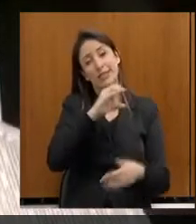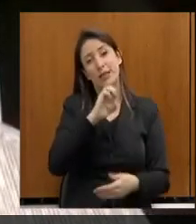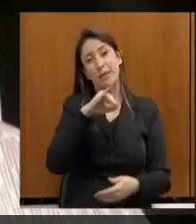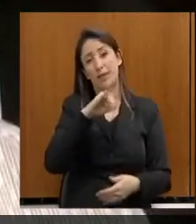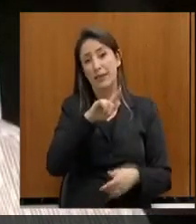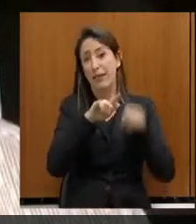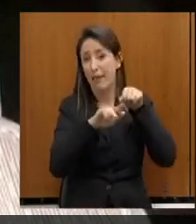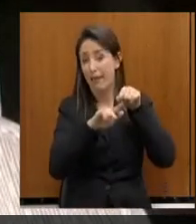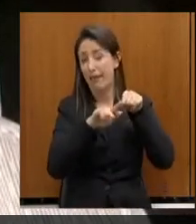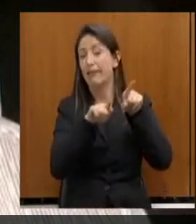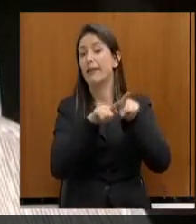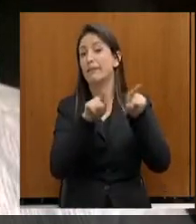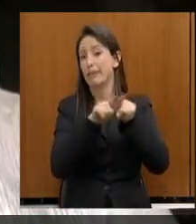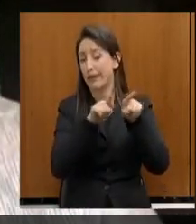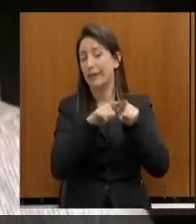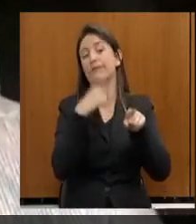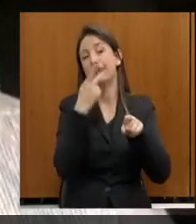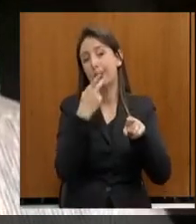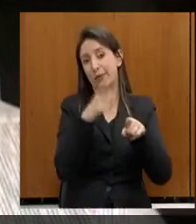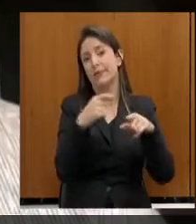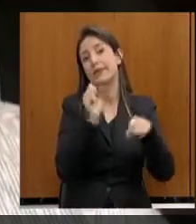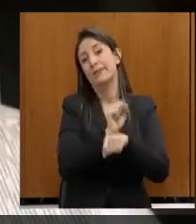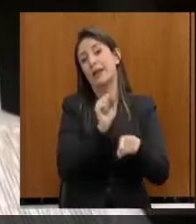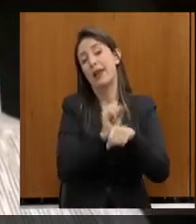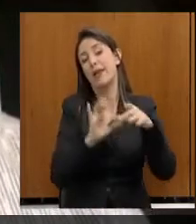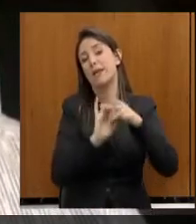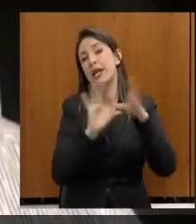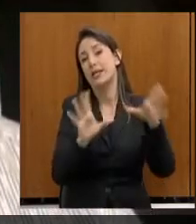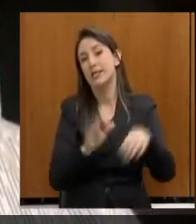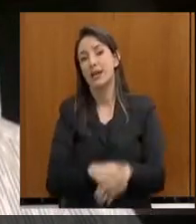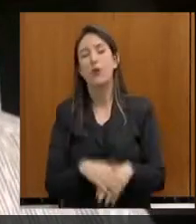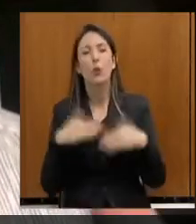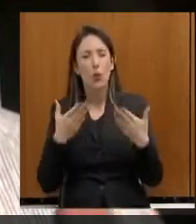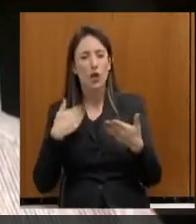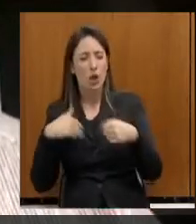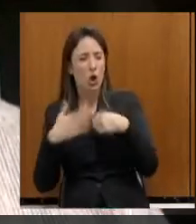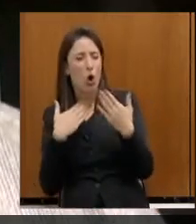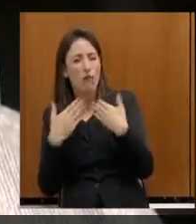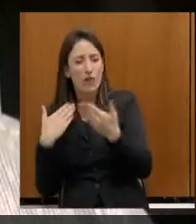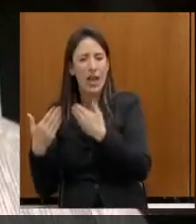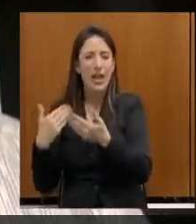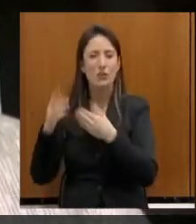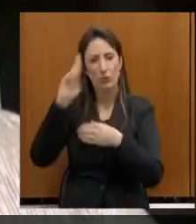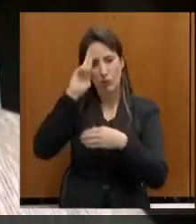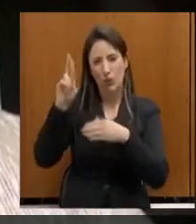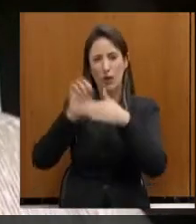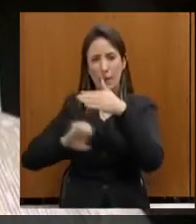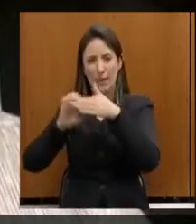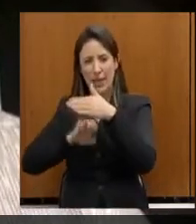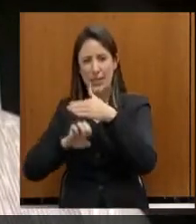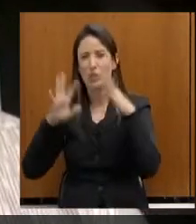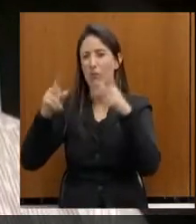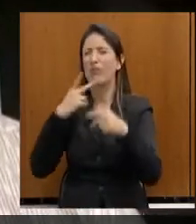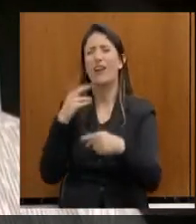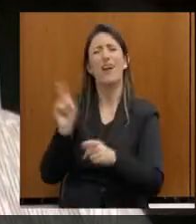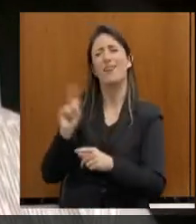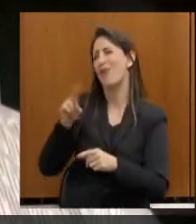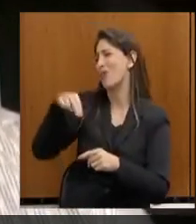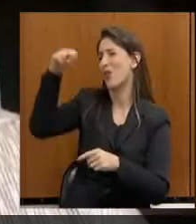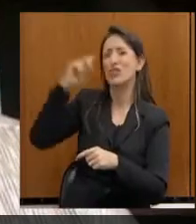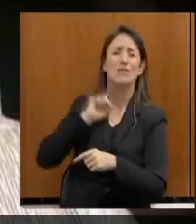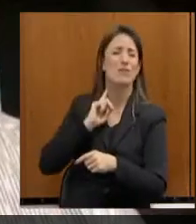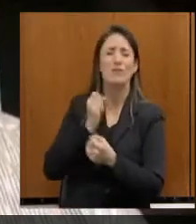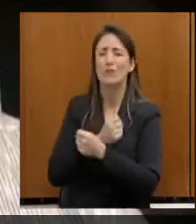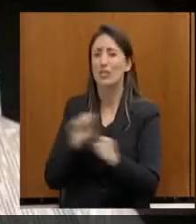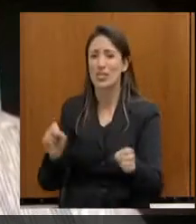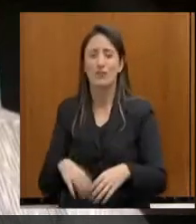beijo gente vai conversar com você precisar você fala carros lá no norte de Minas tem possível o governador foi agora ele mandou nós temos